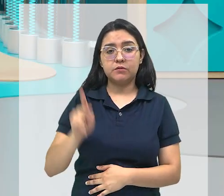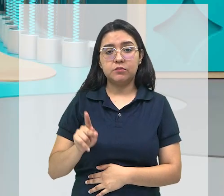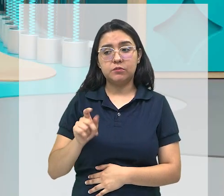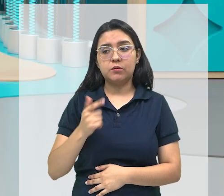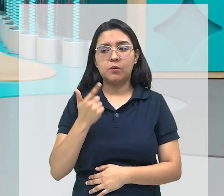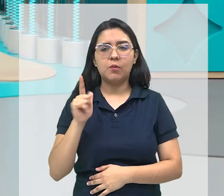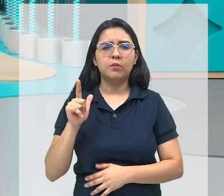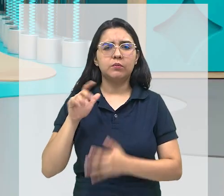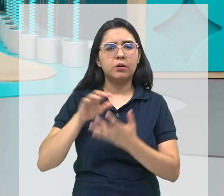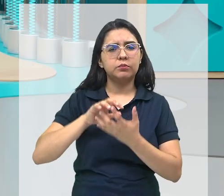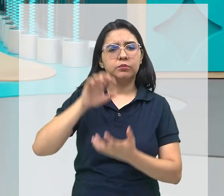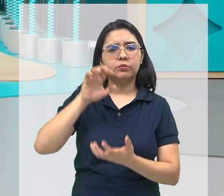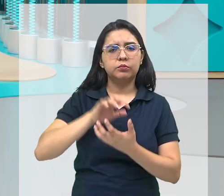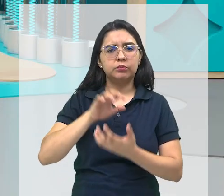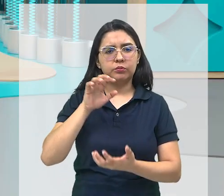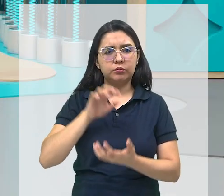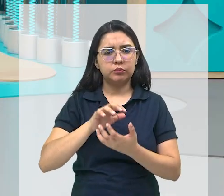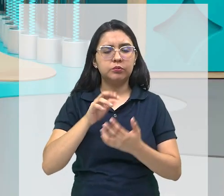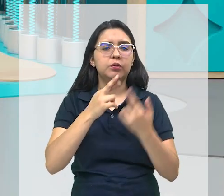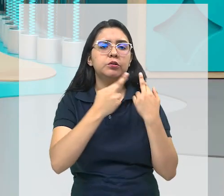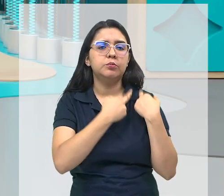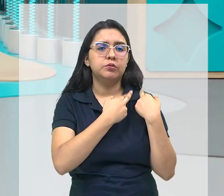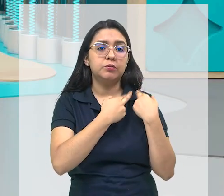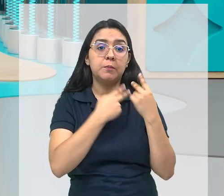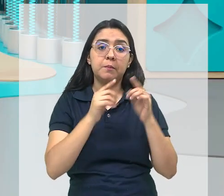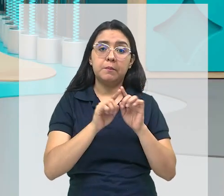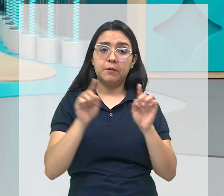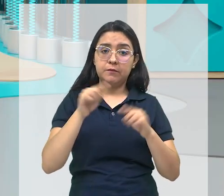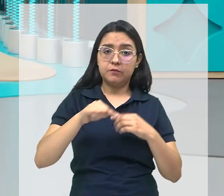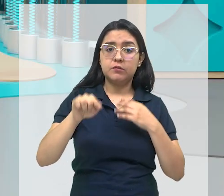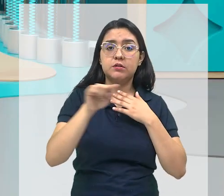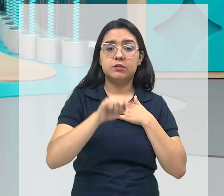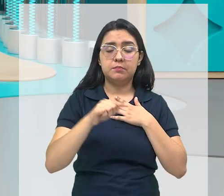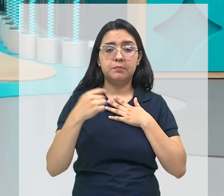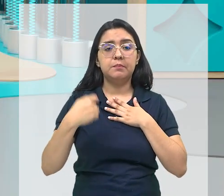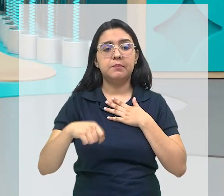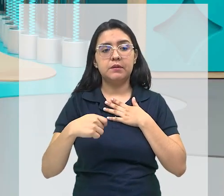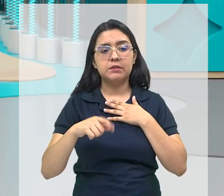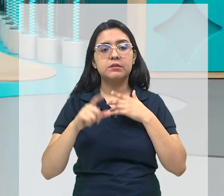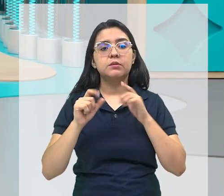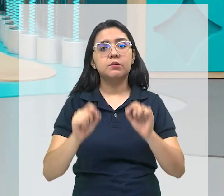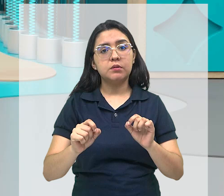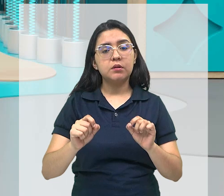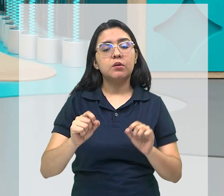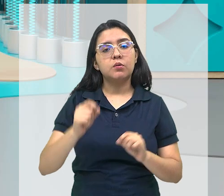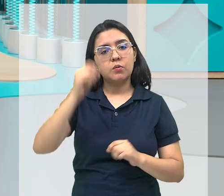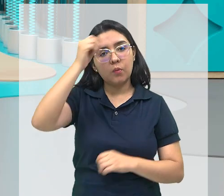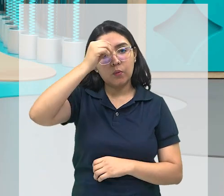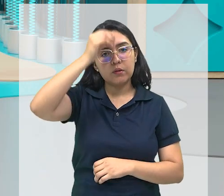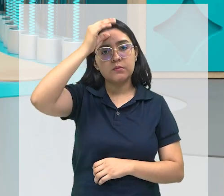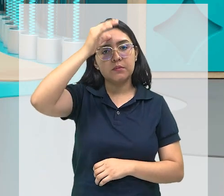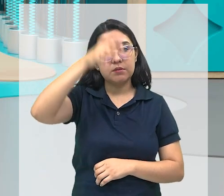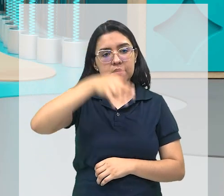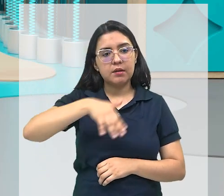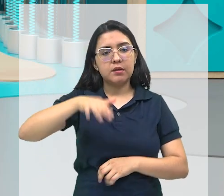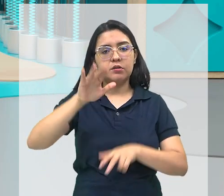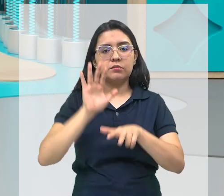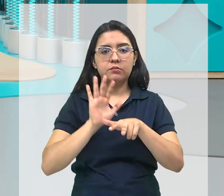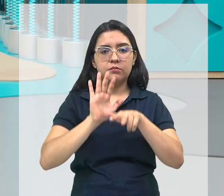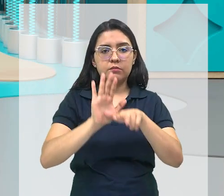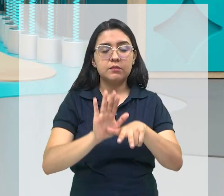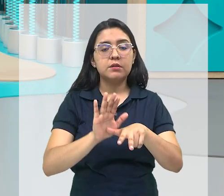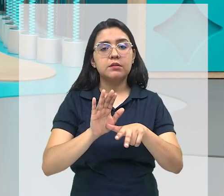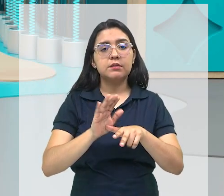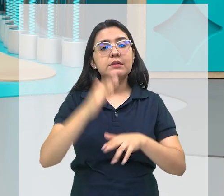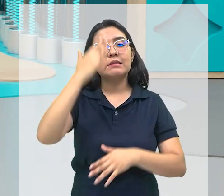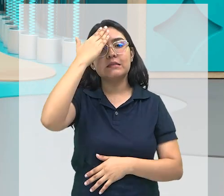algum adulto ali mais responsável, mas que vocês também sejam munidos desses conhecimentos para que vocês